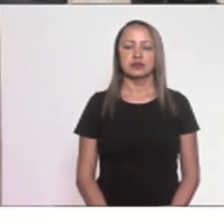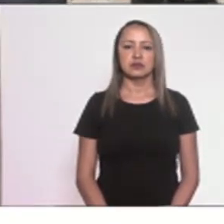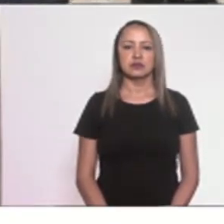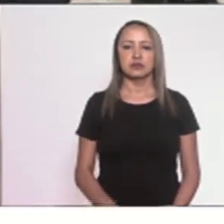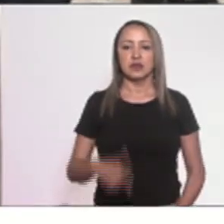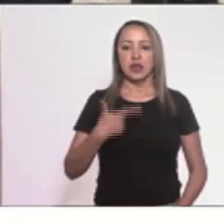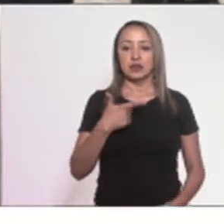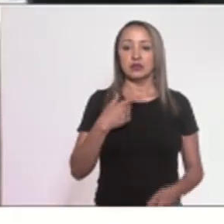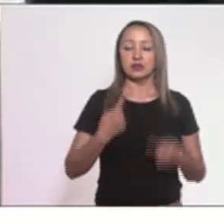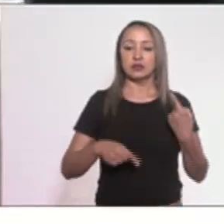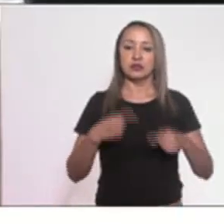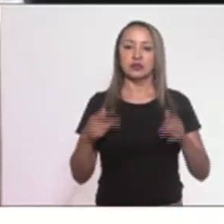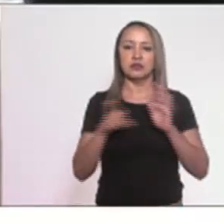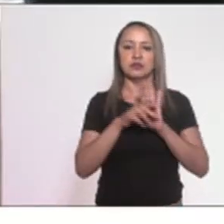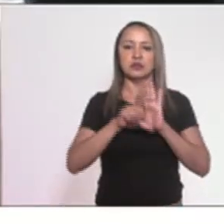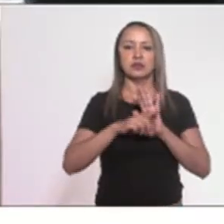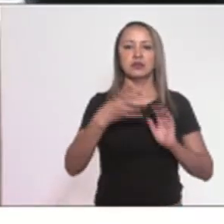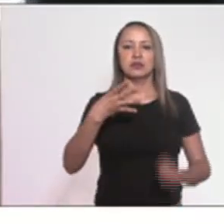Em segunda discussão, projeto de lei